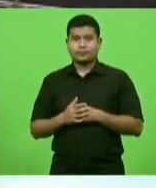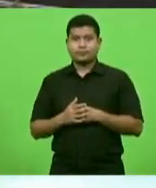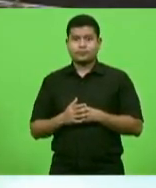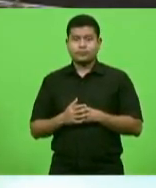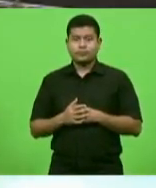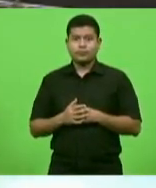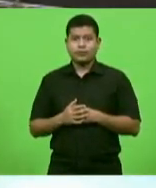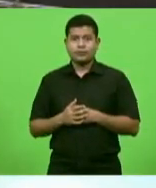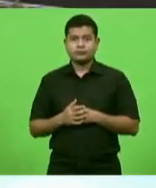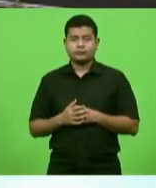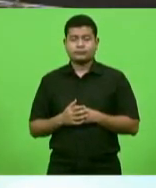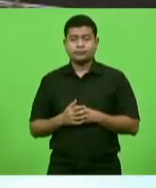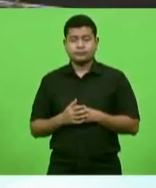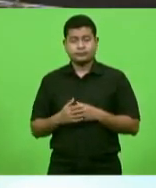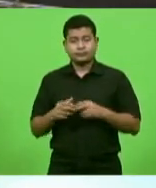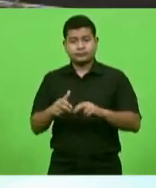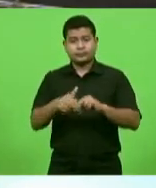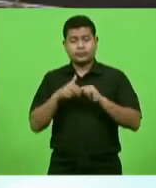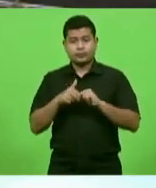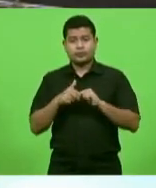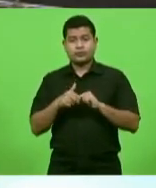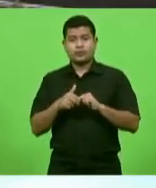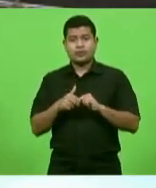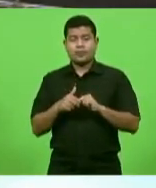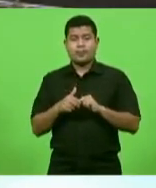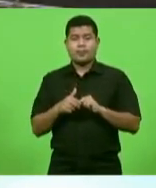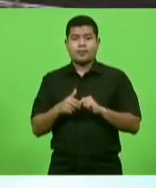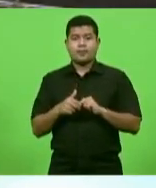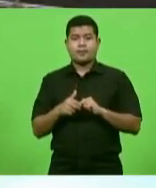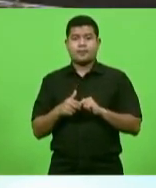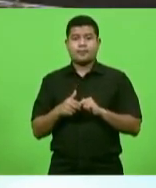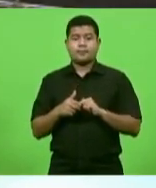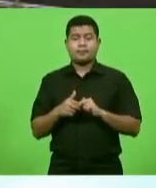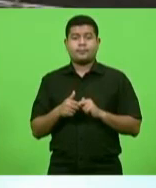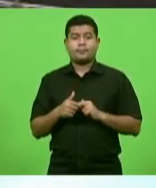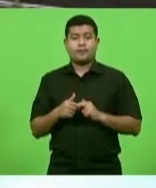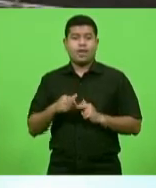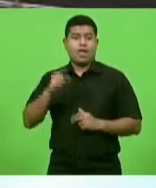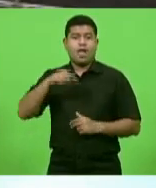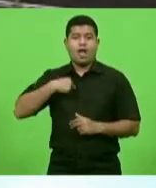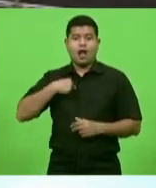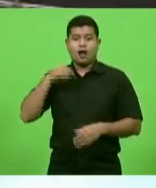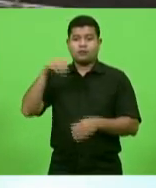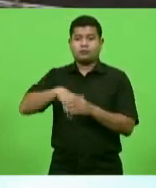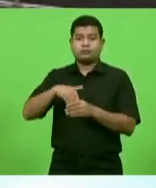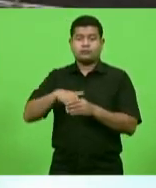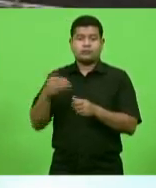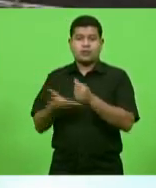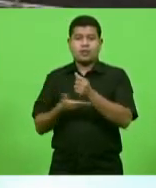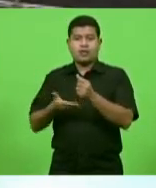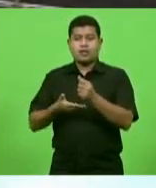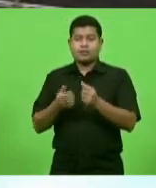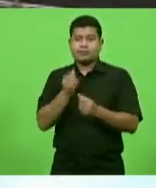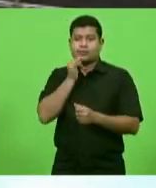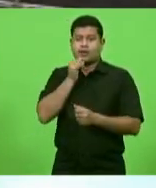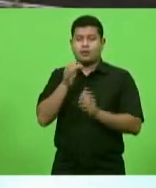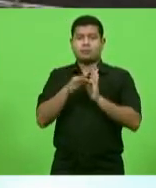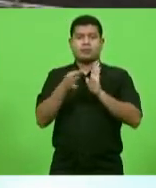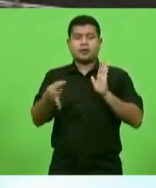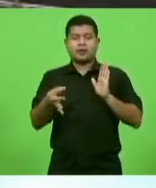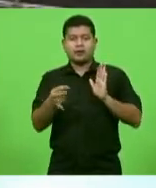existe e por isso este não é um voto baseado em boatos